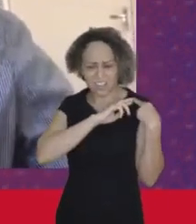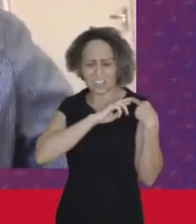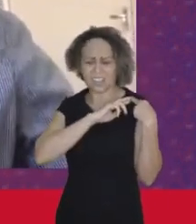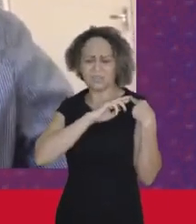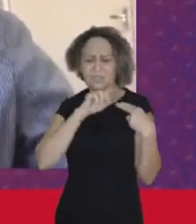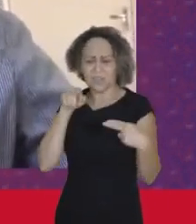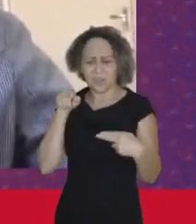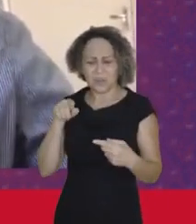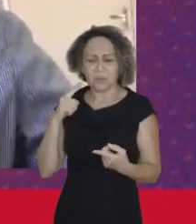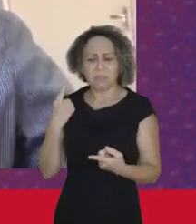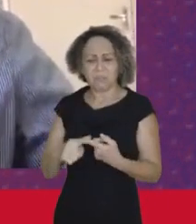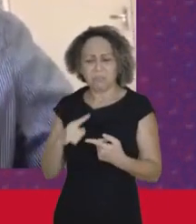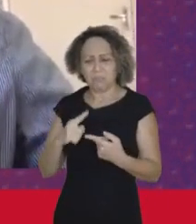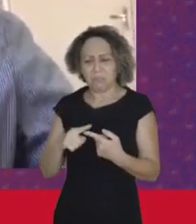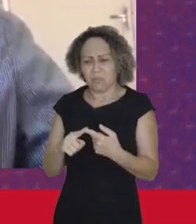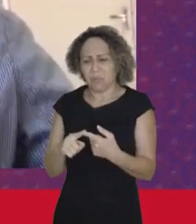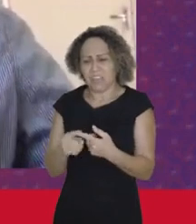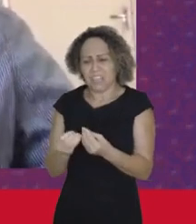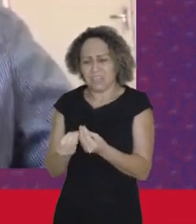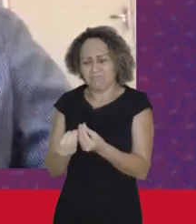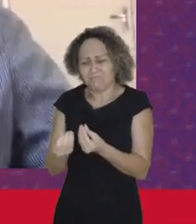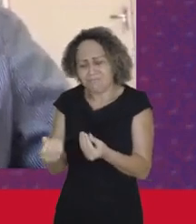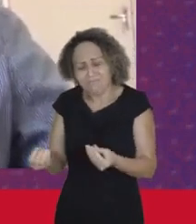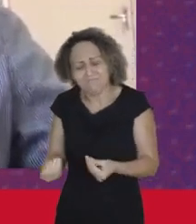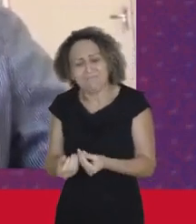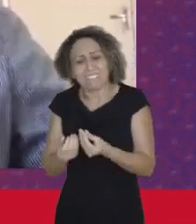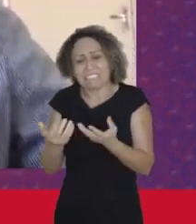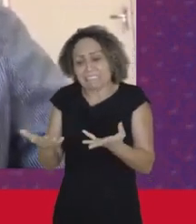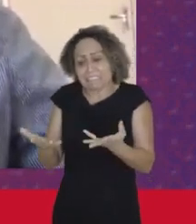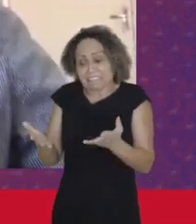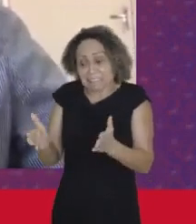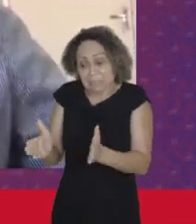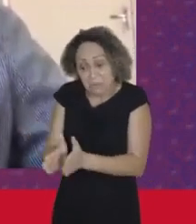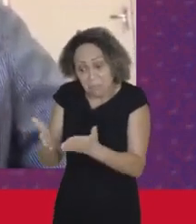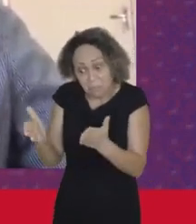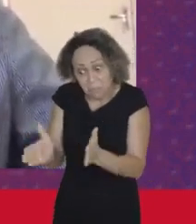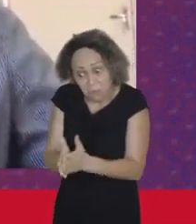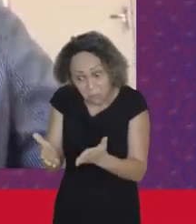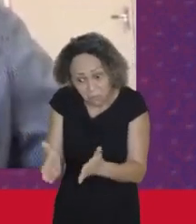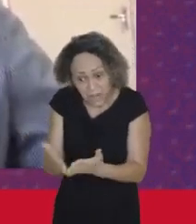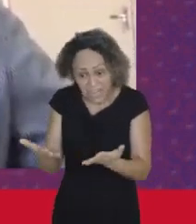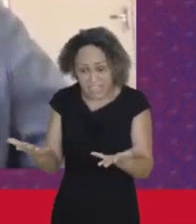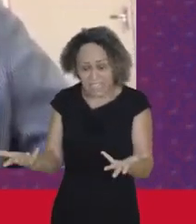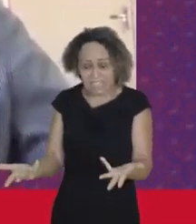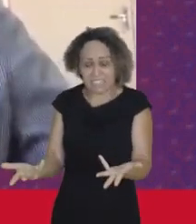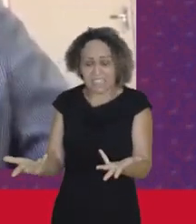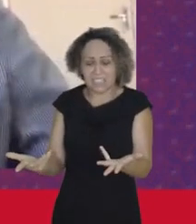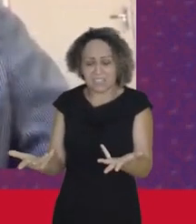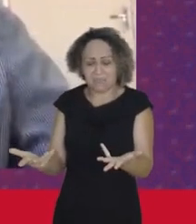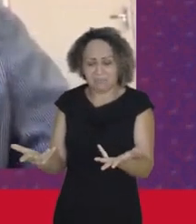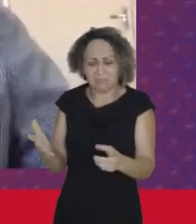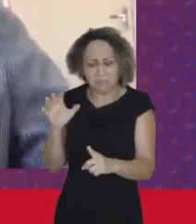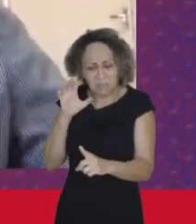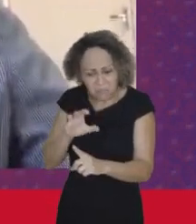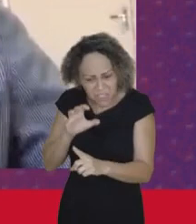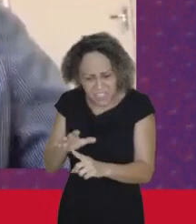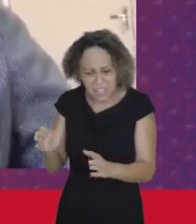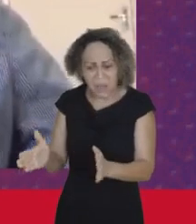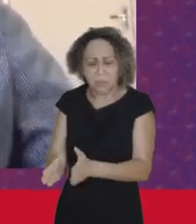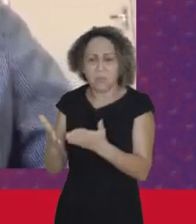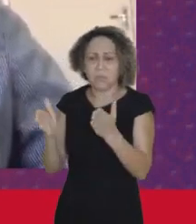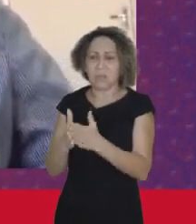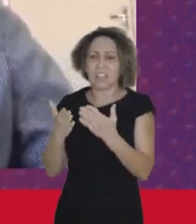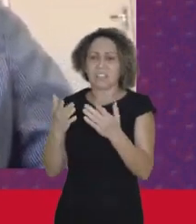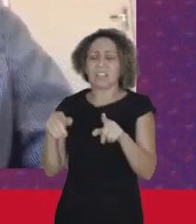da desigualdade entre gêneros, que tem de se aprofundar cada vez mais com o atual